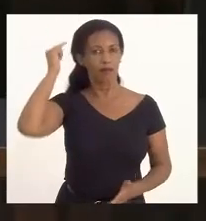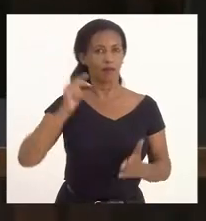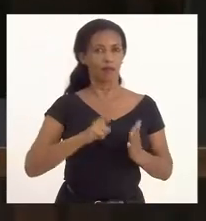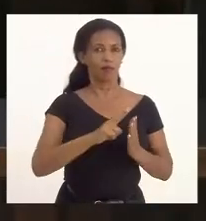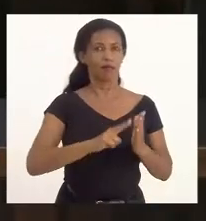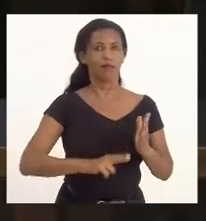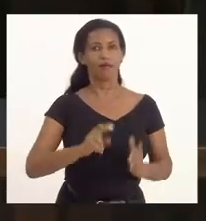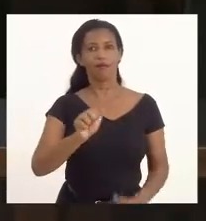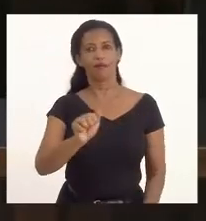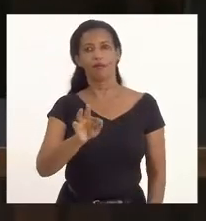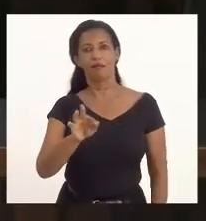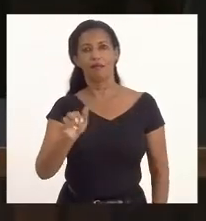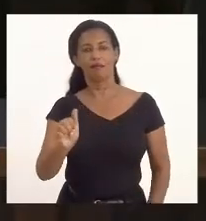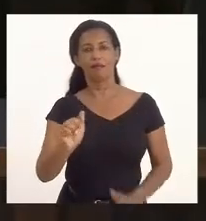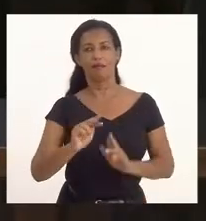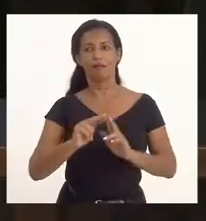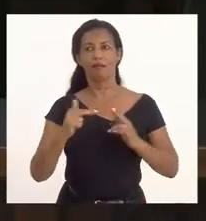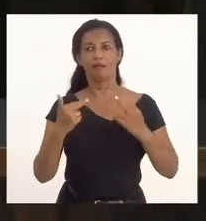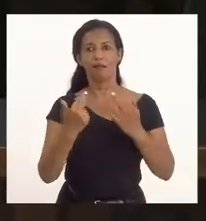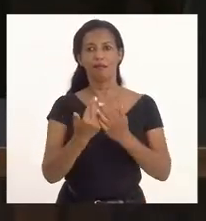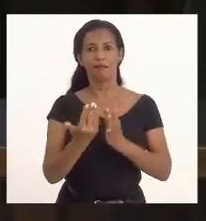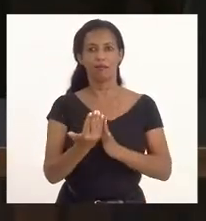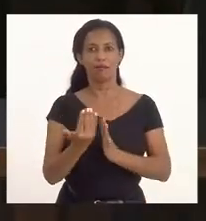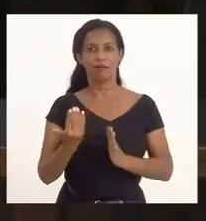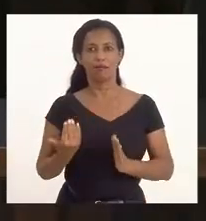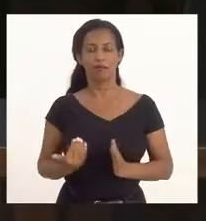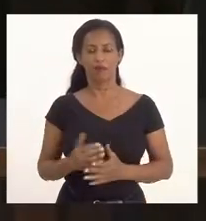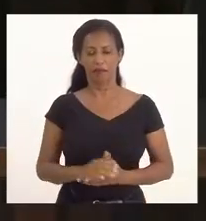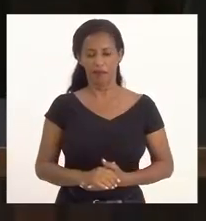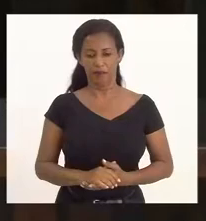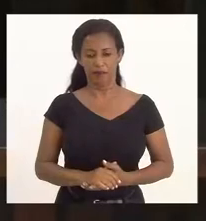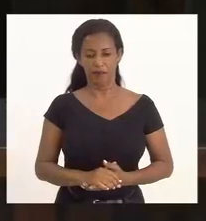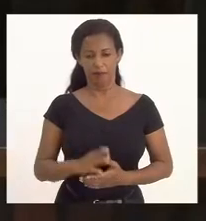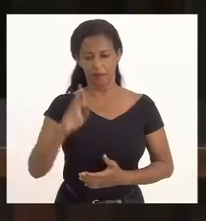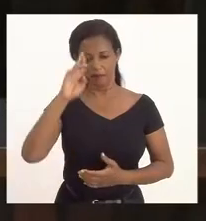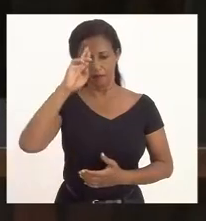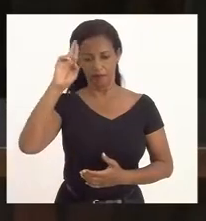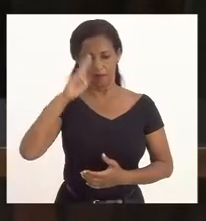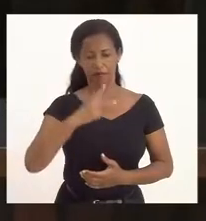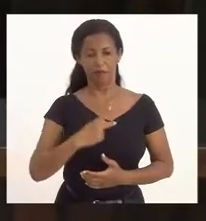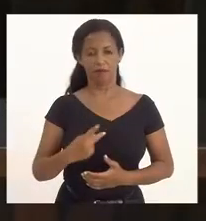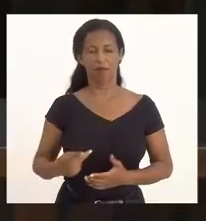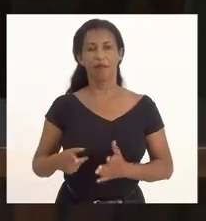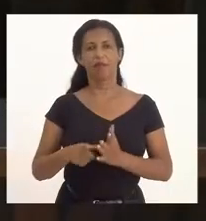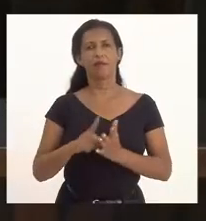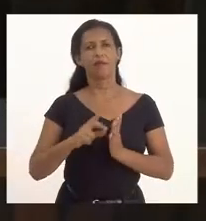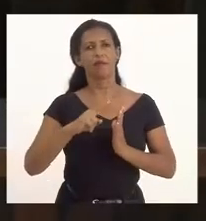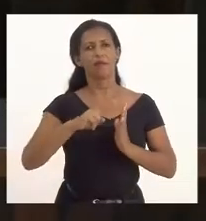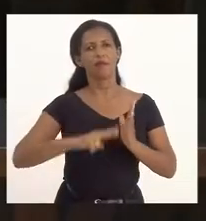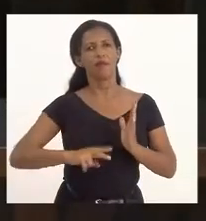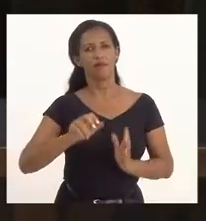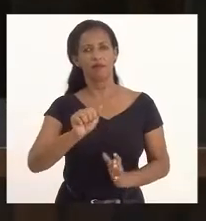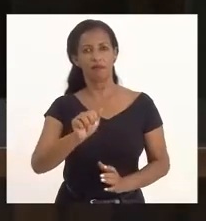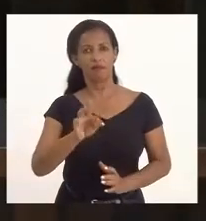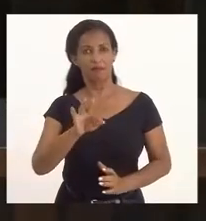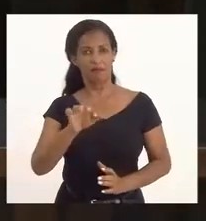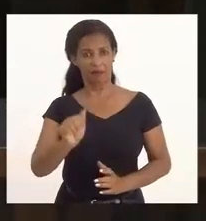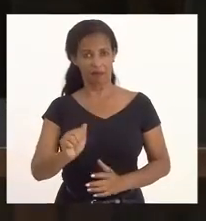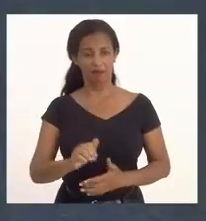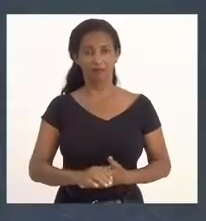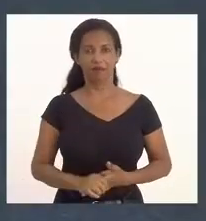leitura da ata da sessão anterior. Senhora presidente, antes de ler a ata, está presente entre